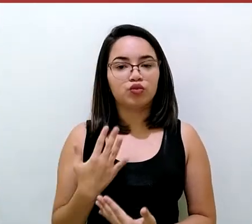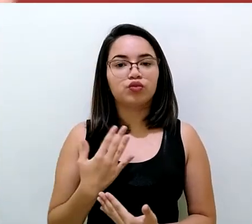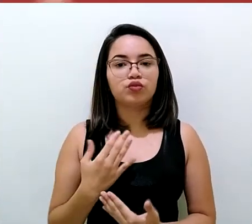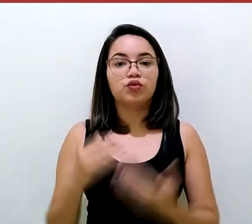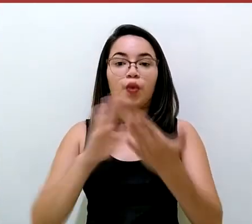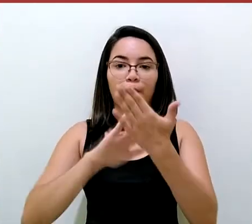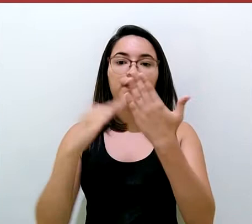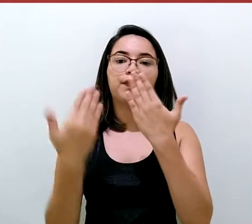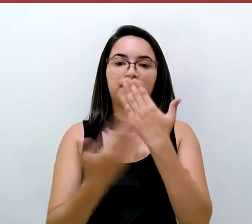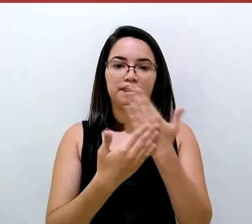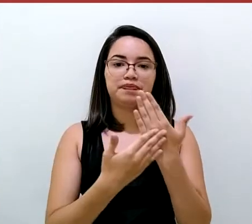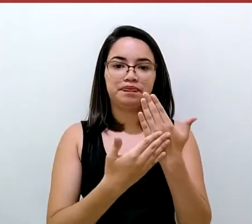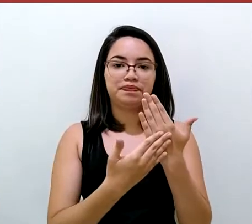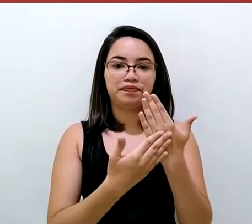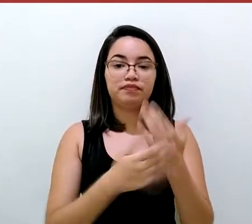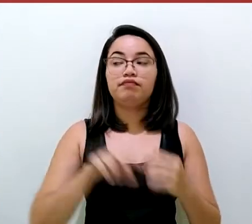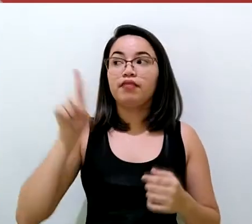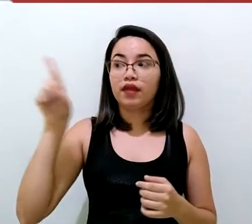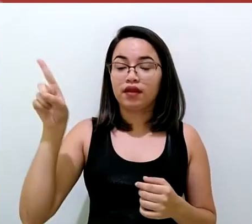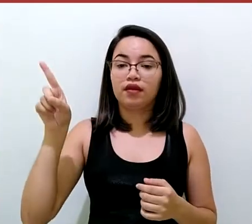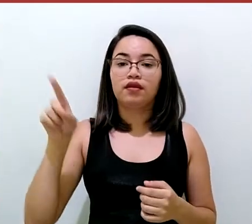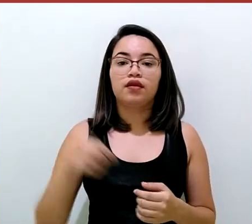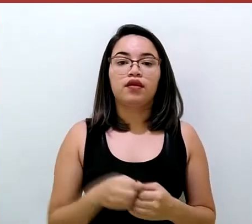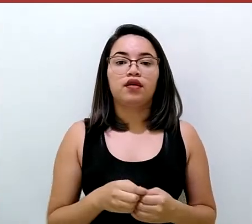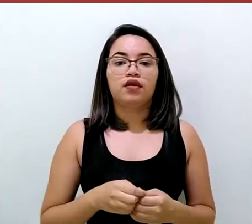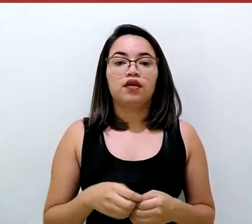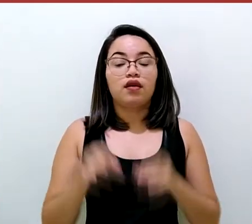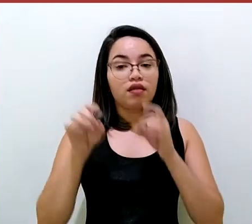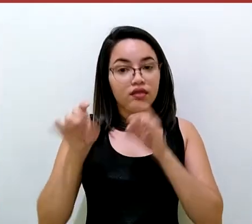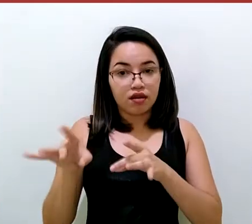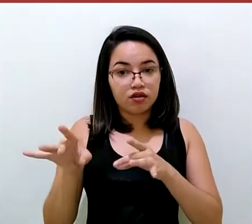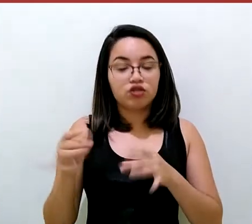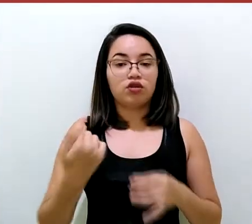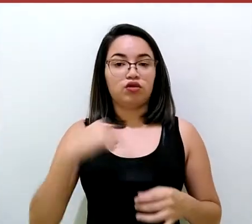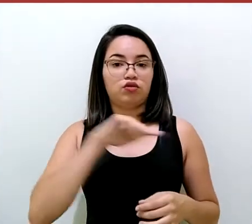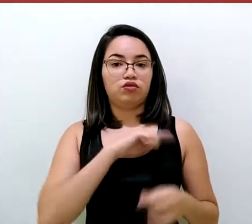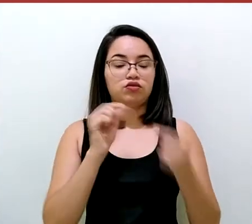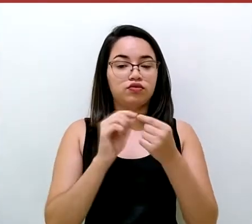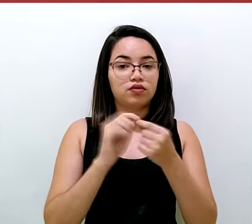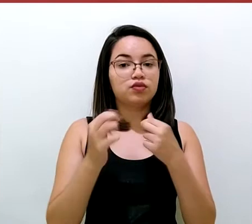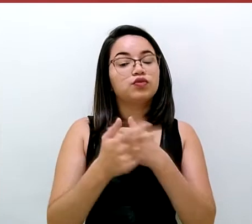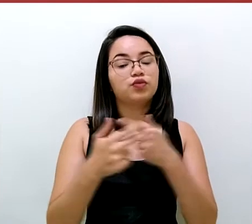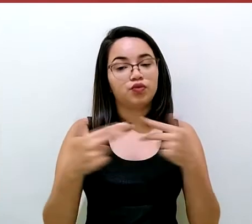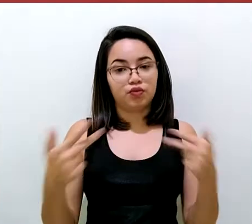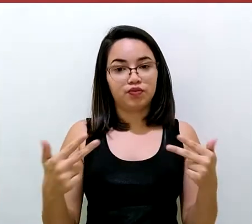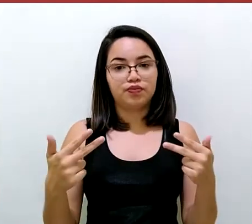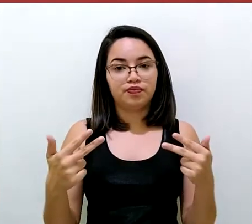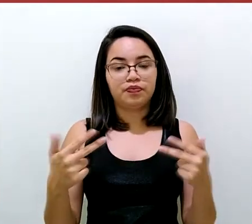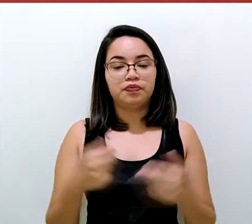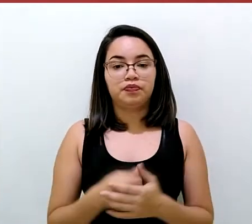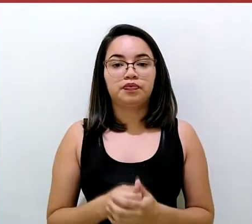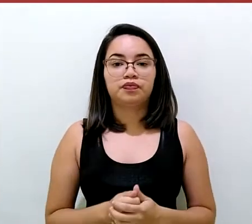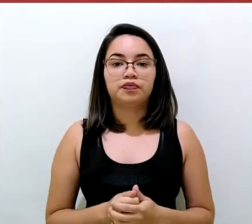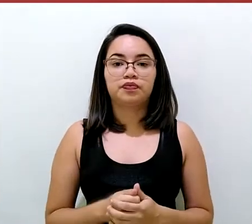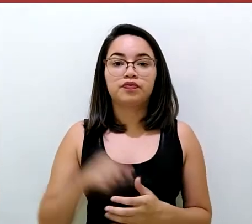dons, oportunidades, e é Ele que permite que nós façamos coisas. É